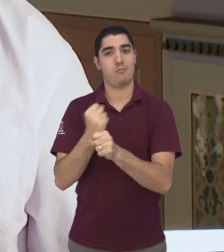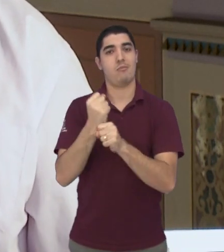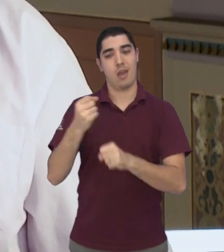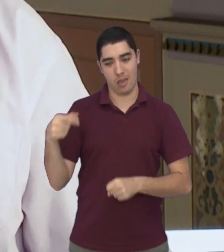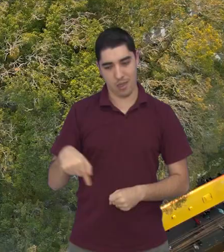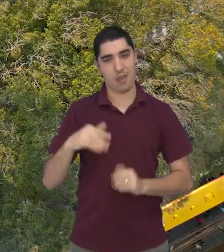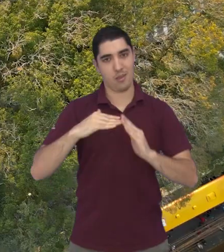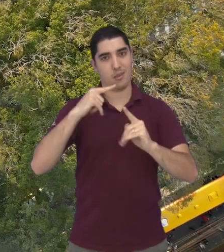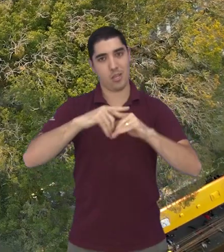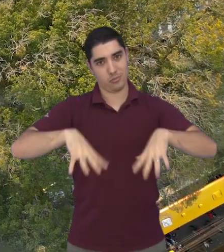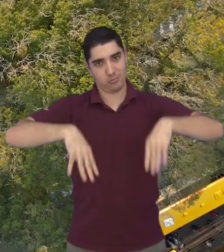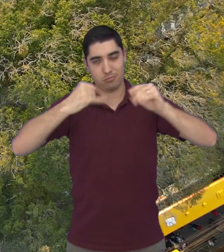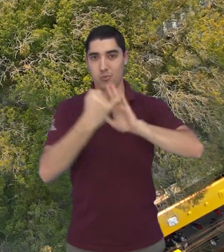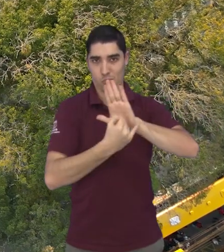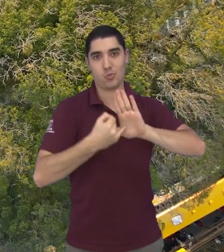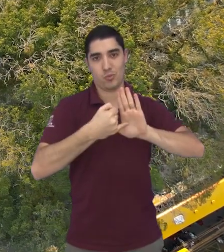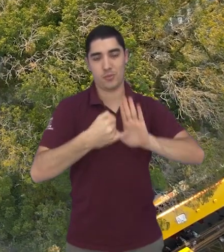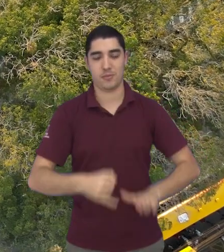zero de São José dos Campos.